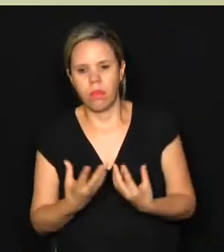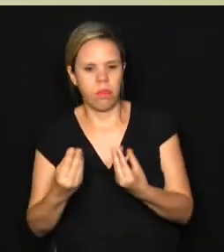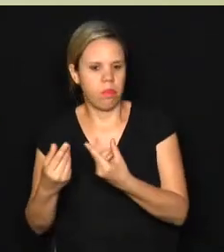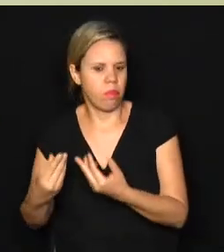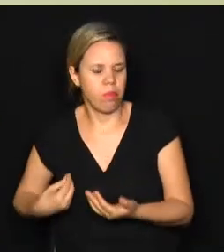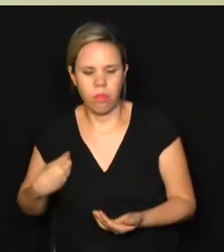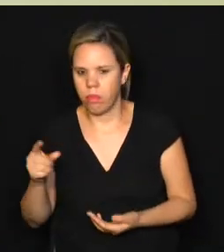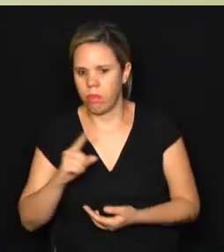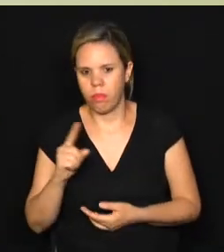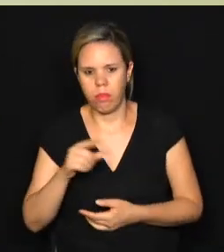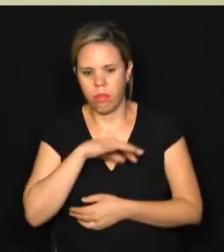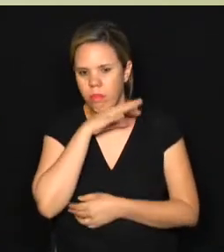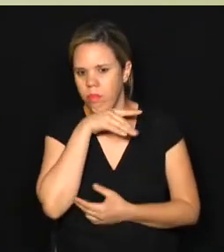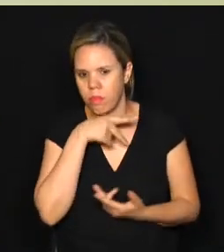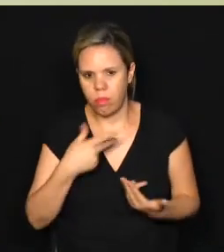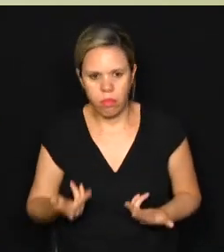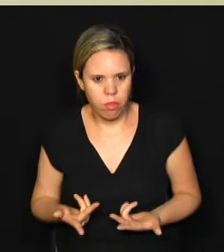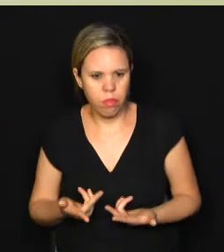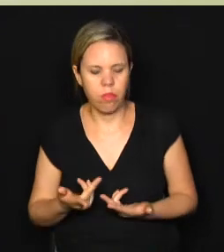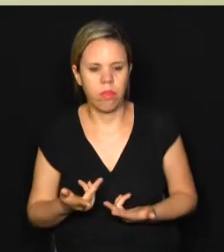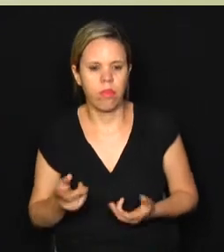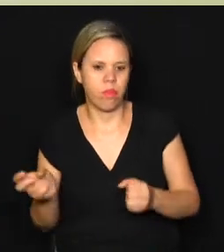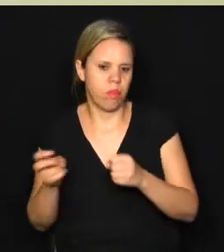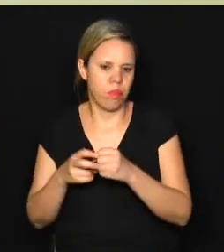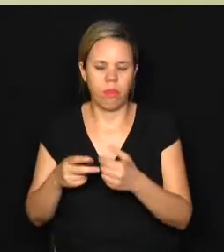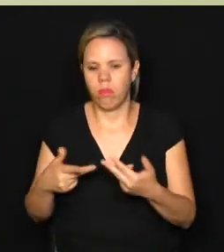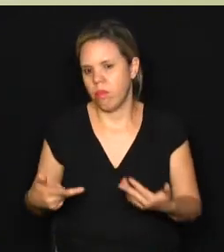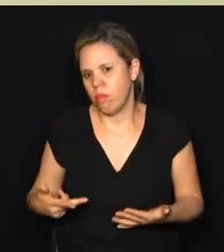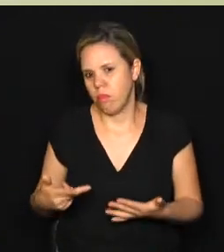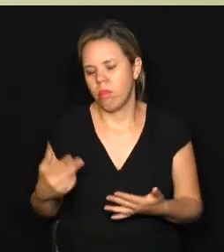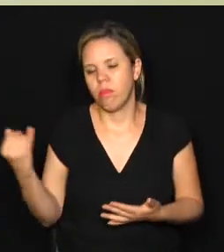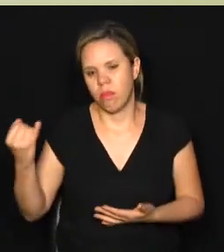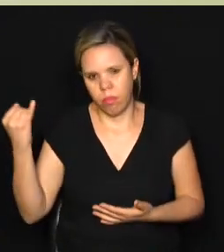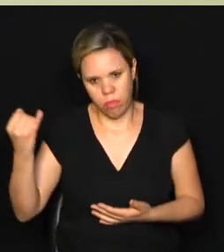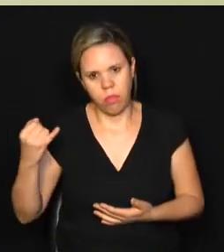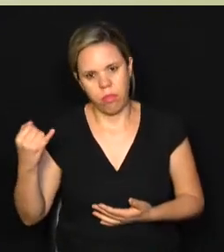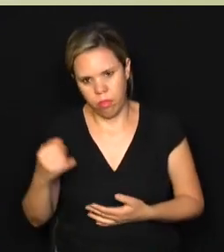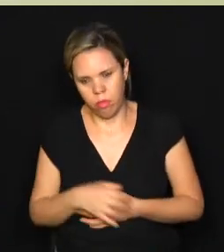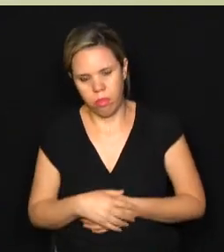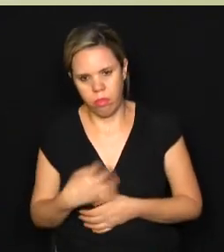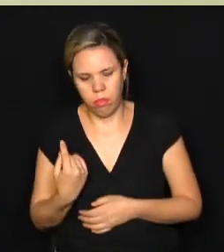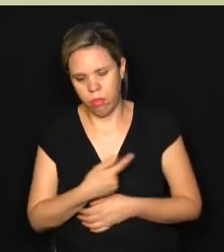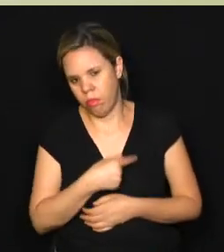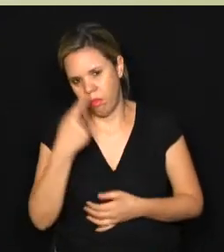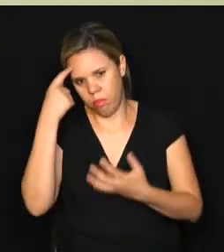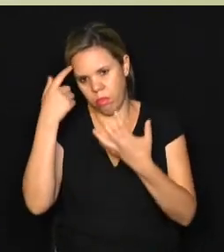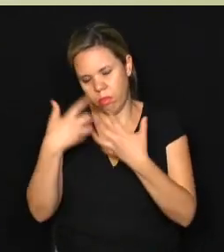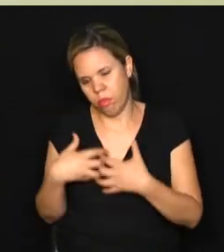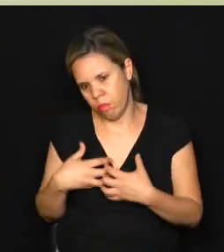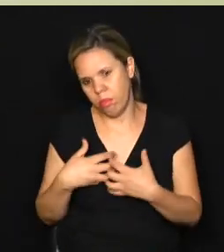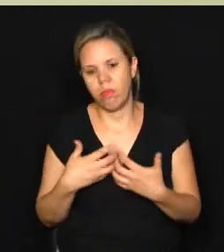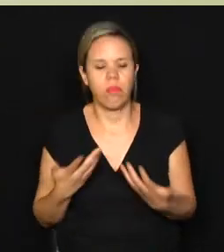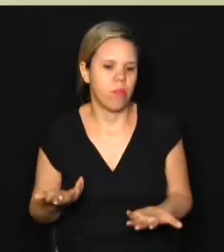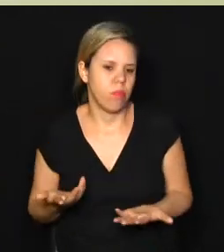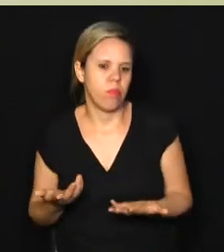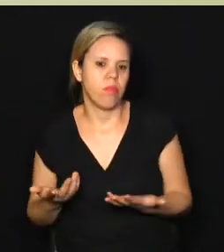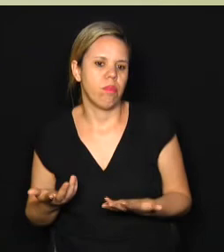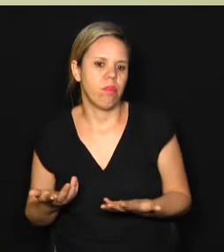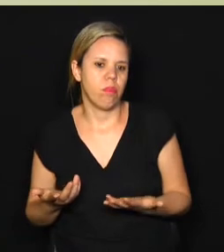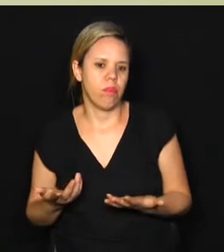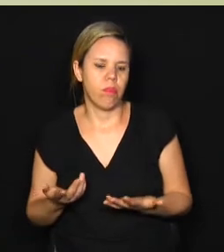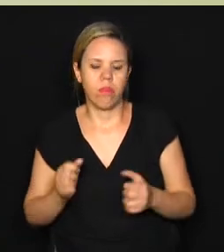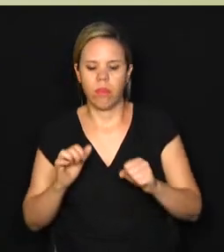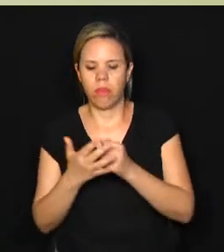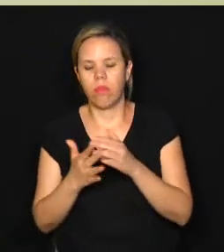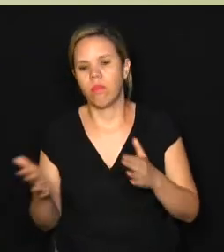vida animal, né, essa questão do vírus, etc. Então, é importante a gente pensar sobre isso, né, sobre o quanto essa